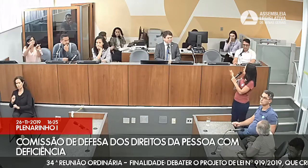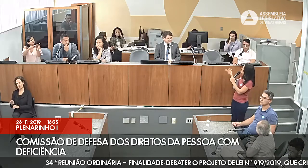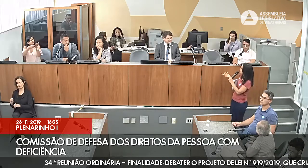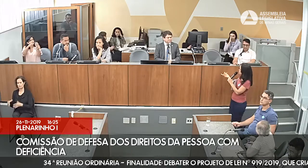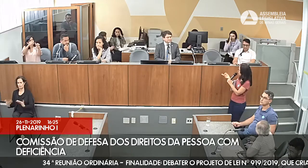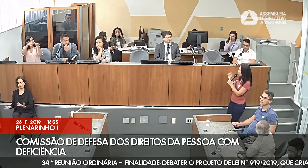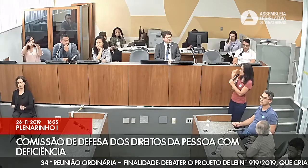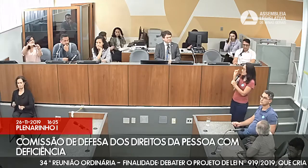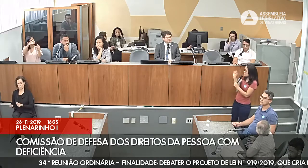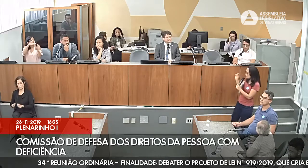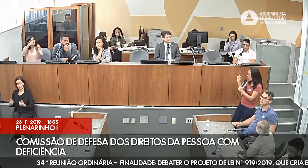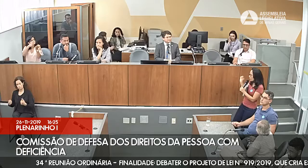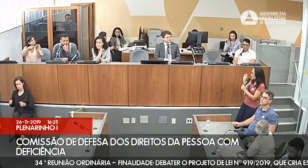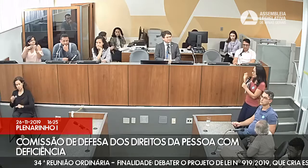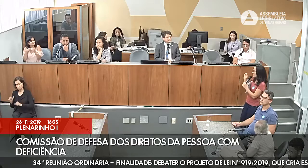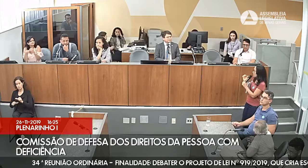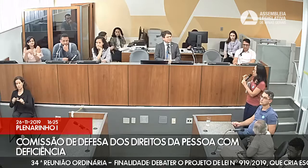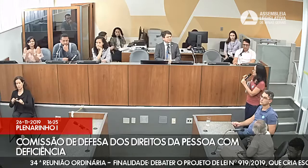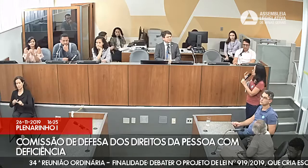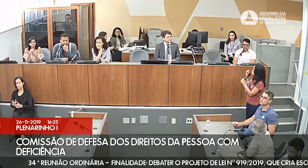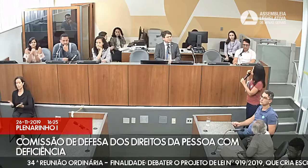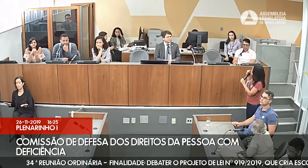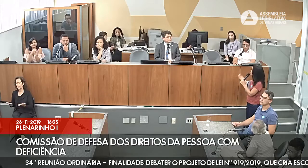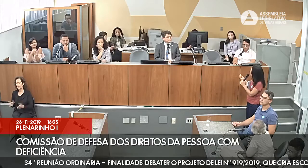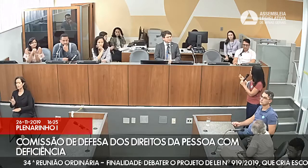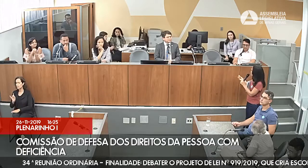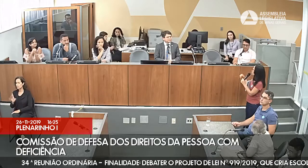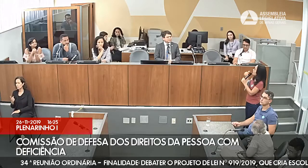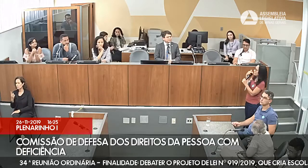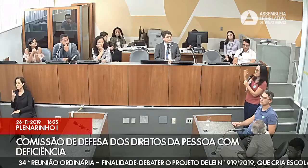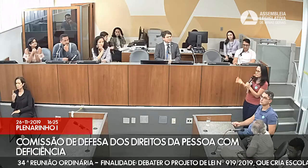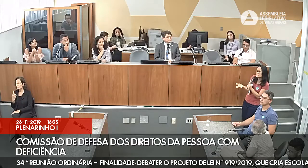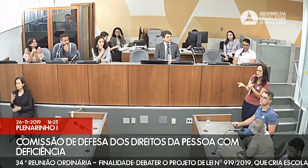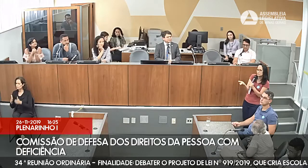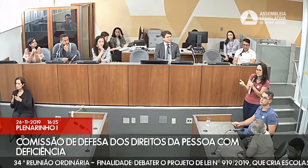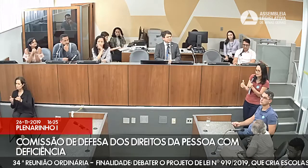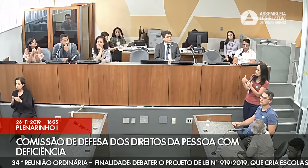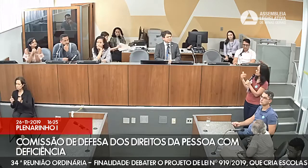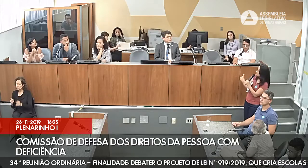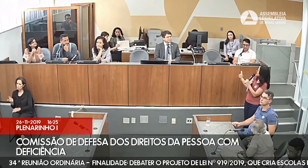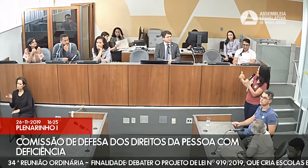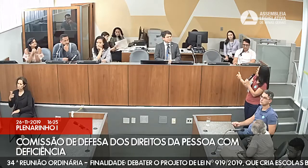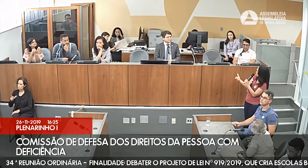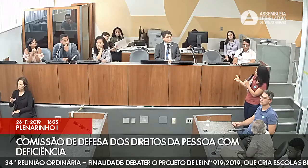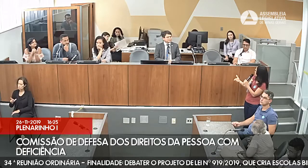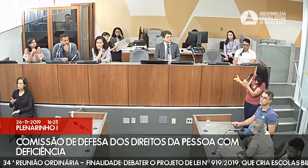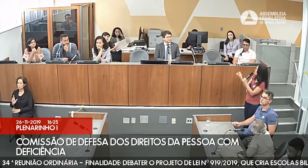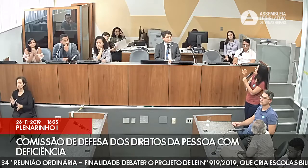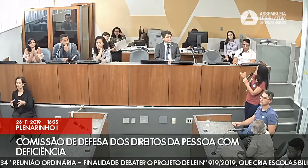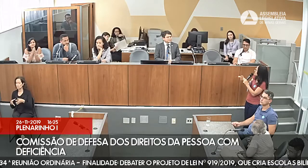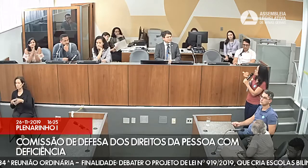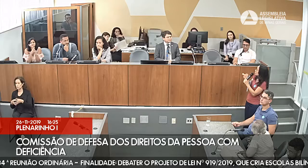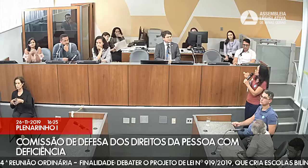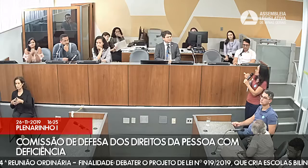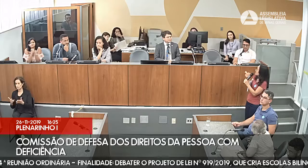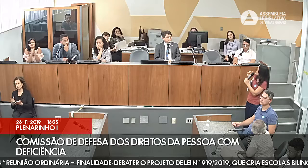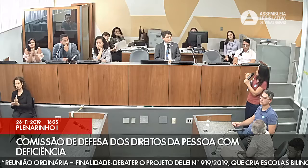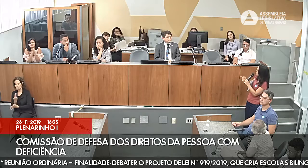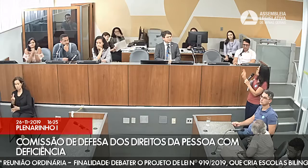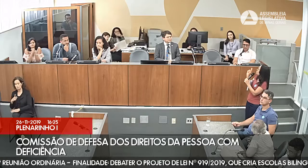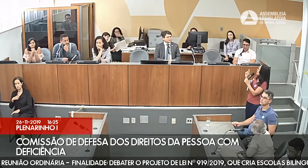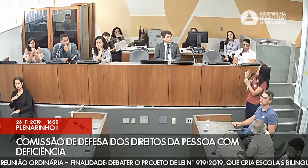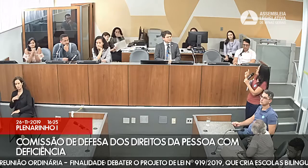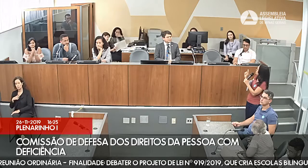ser repensado. Só uma questão. Eu gostaria de pedir humildemente que, na próxima comissão, porque vai passar por outras, que a gente